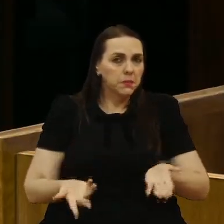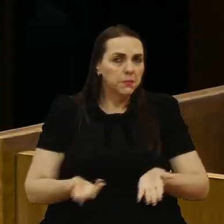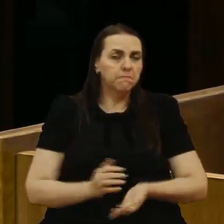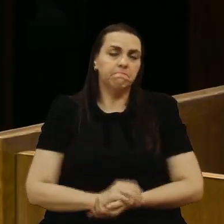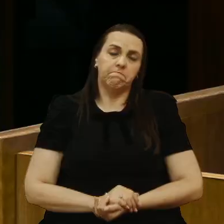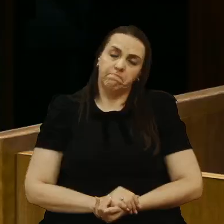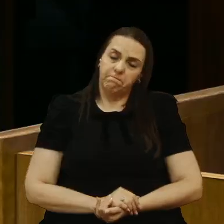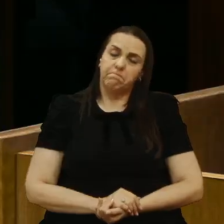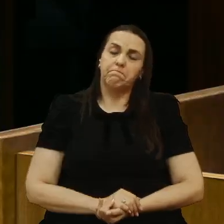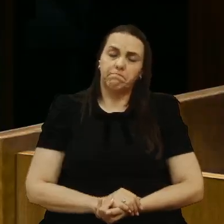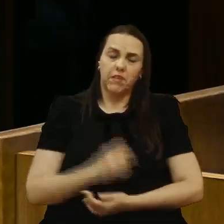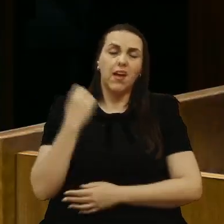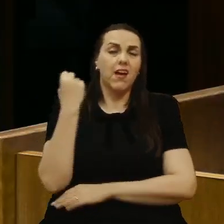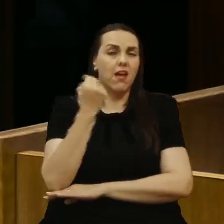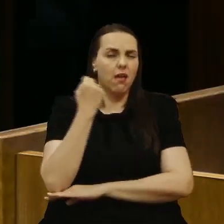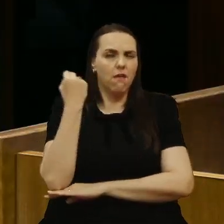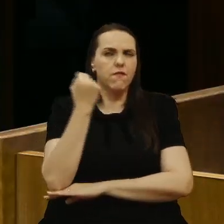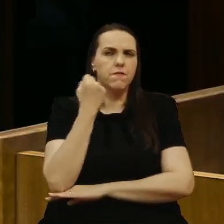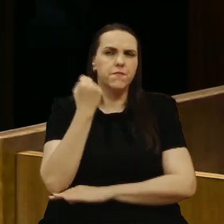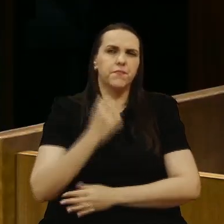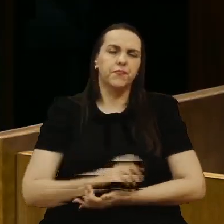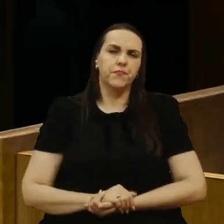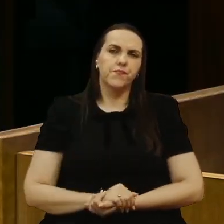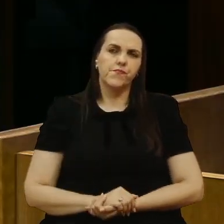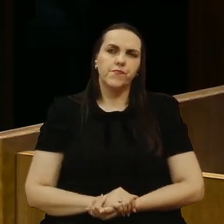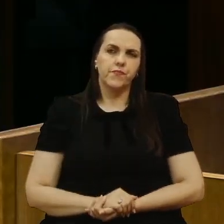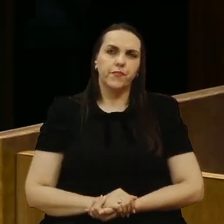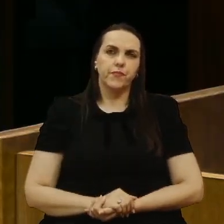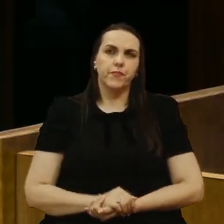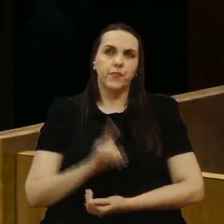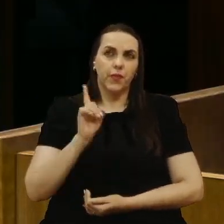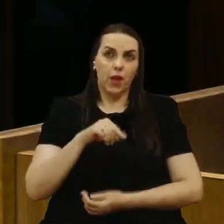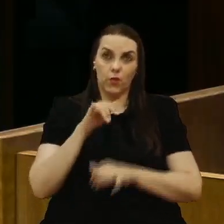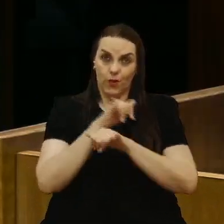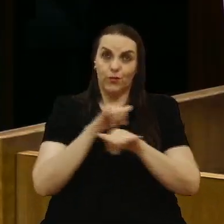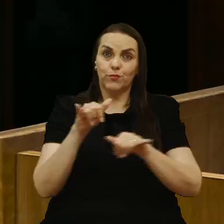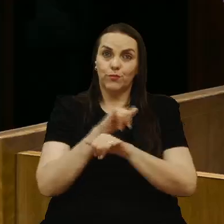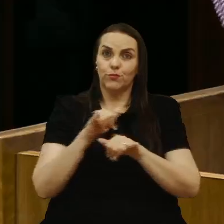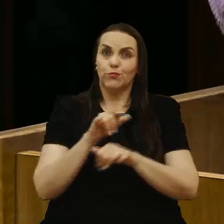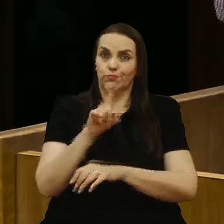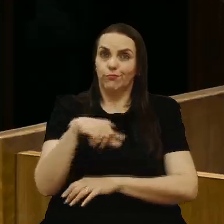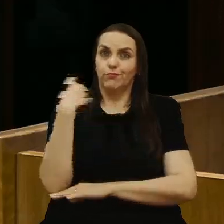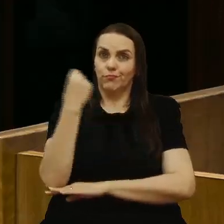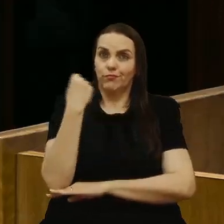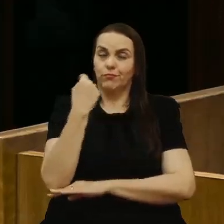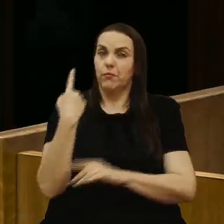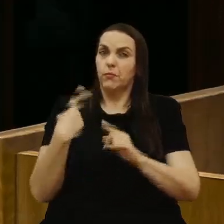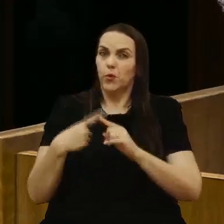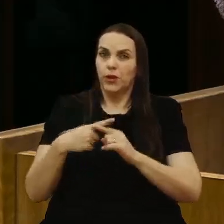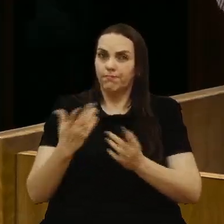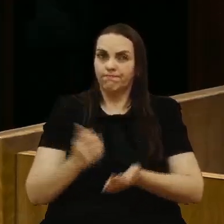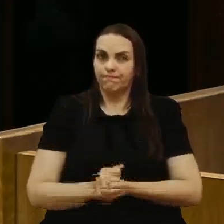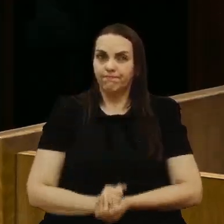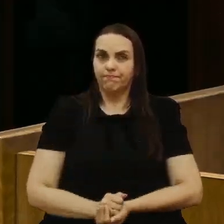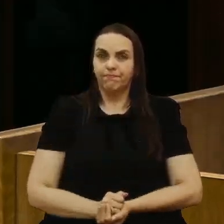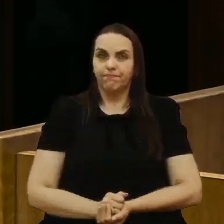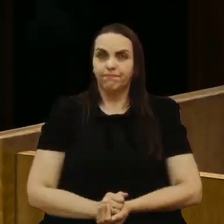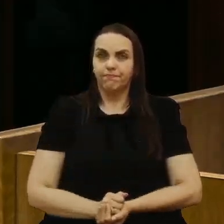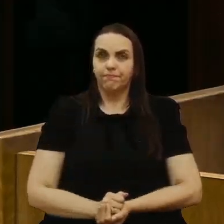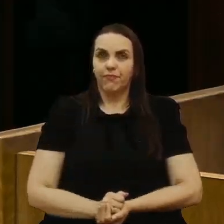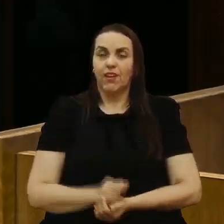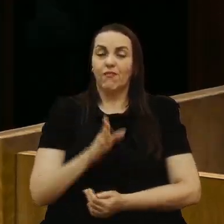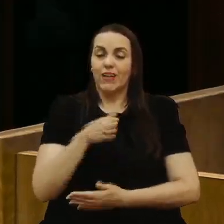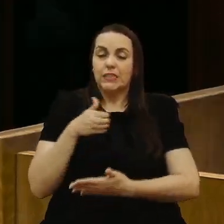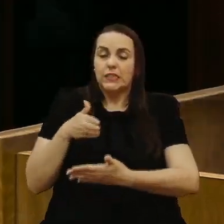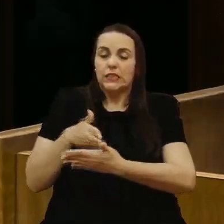Então, é grave esse anúncio, porque isso vai